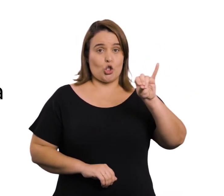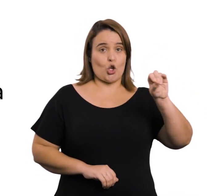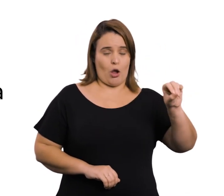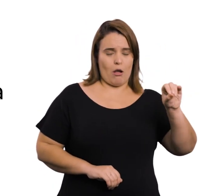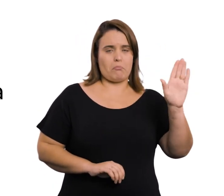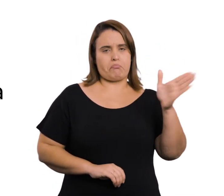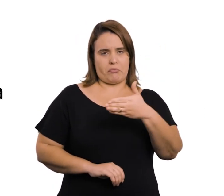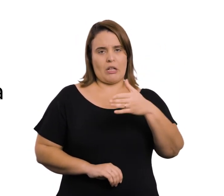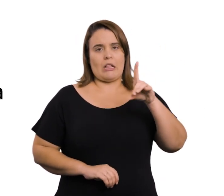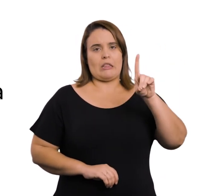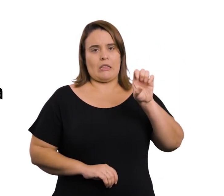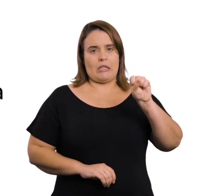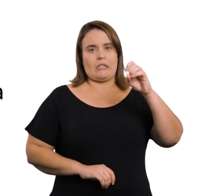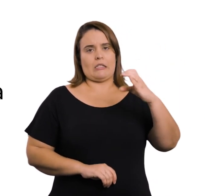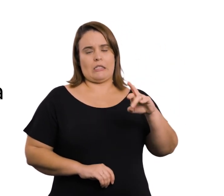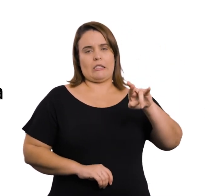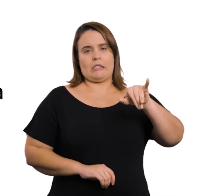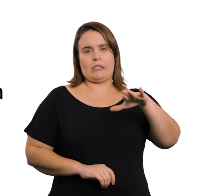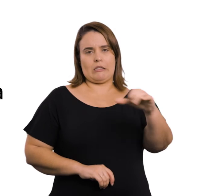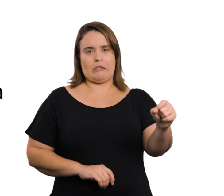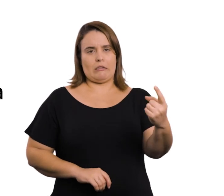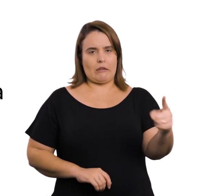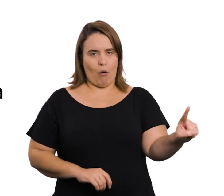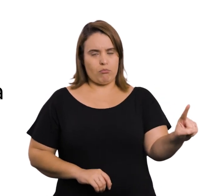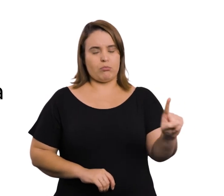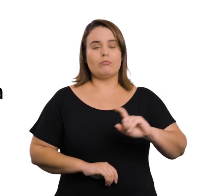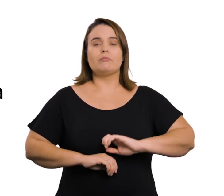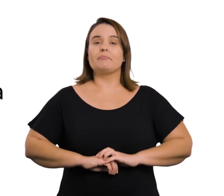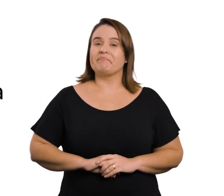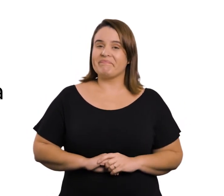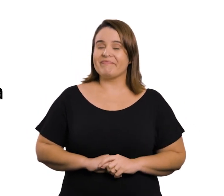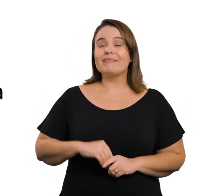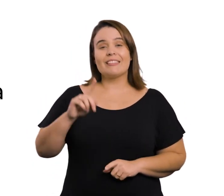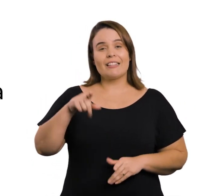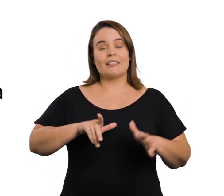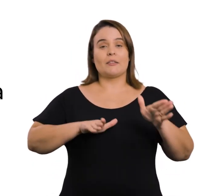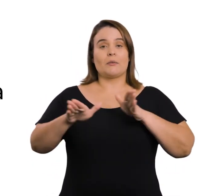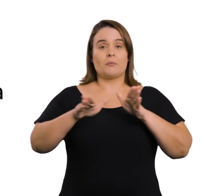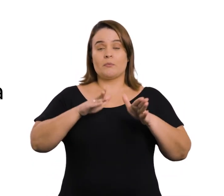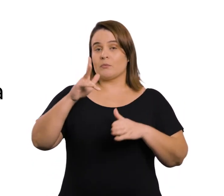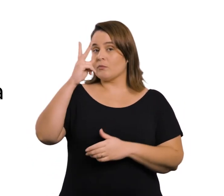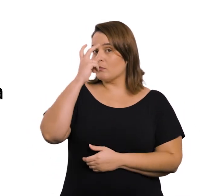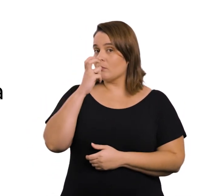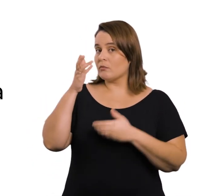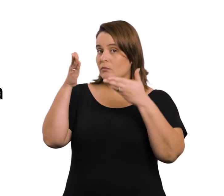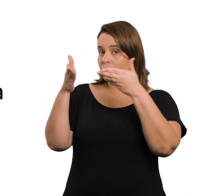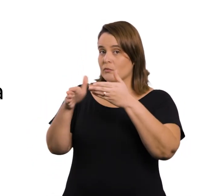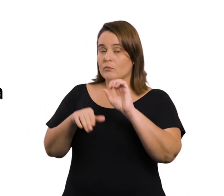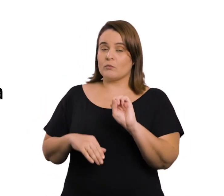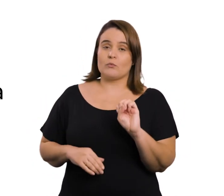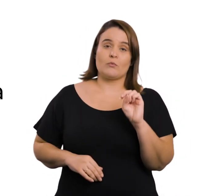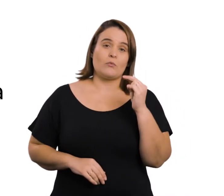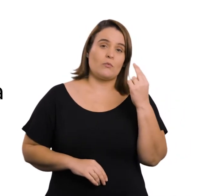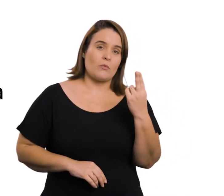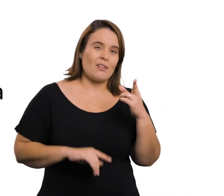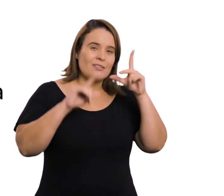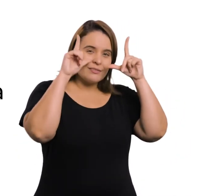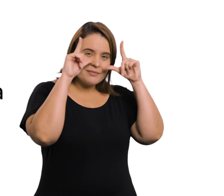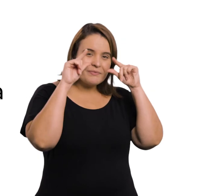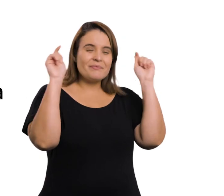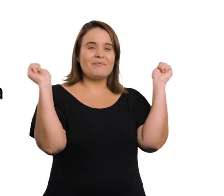Audiodescrição e não audiodescrição ou audiodescrição com hífen. Recurso de acessibilidade